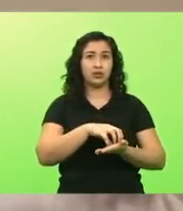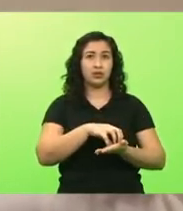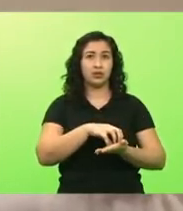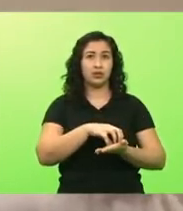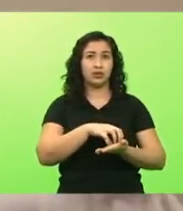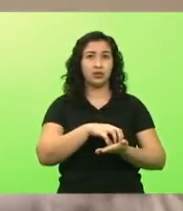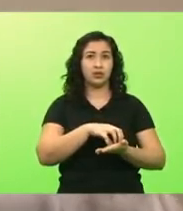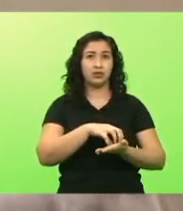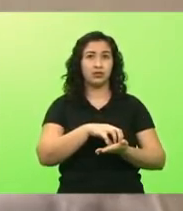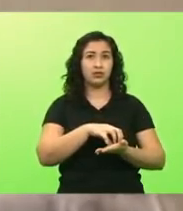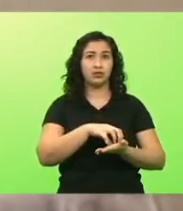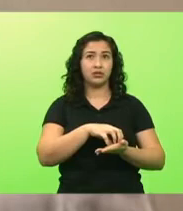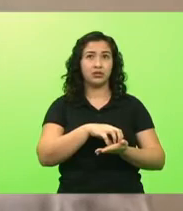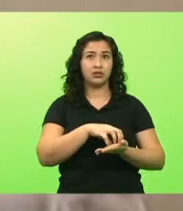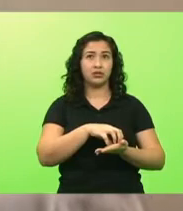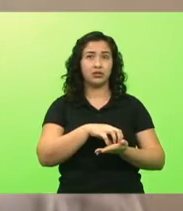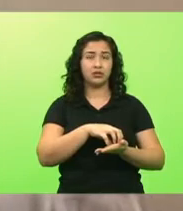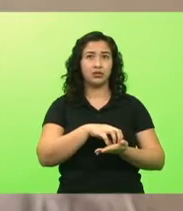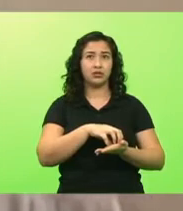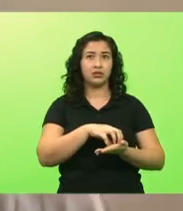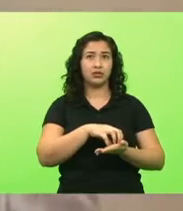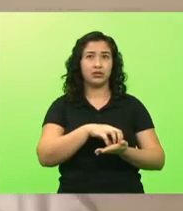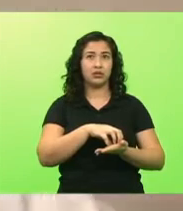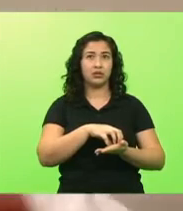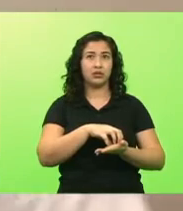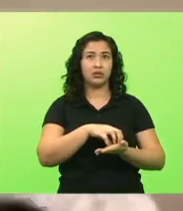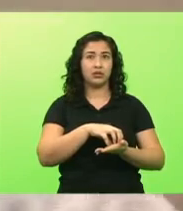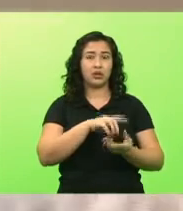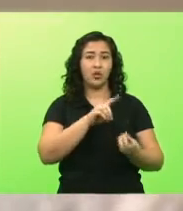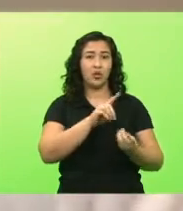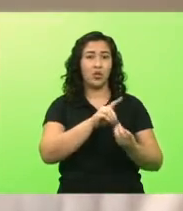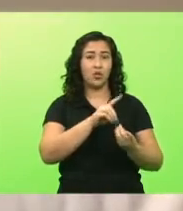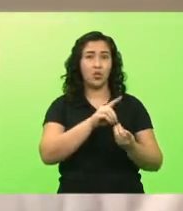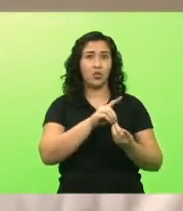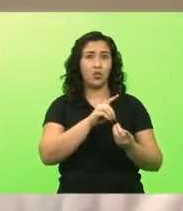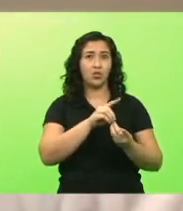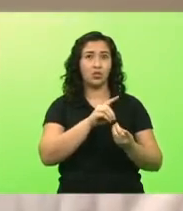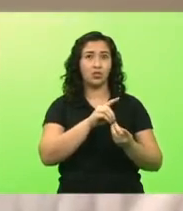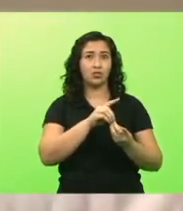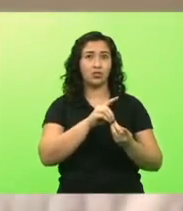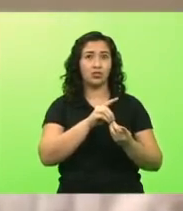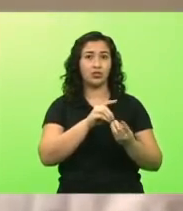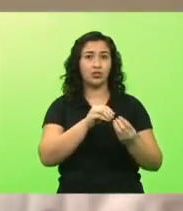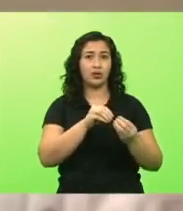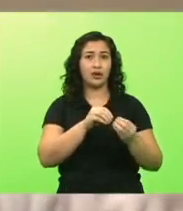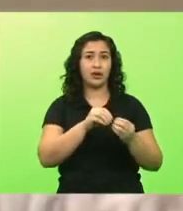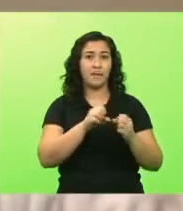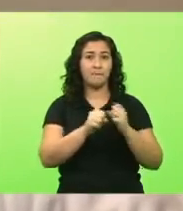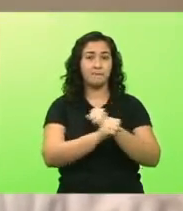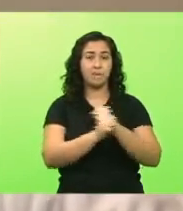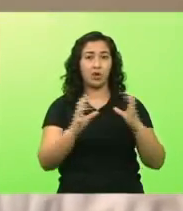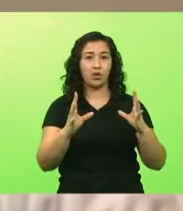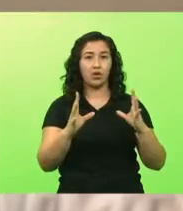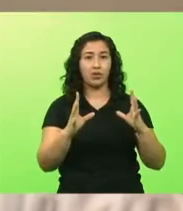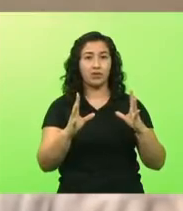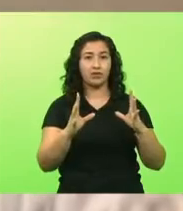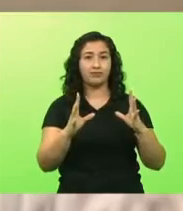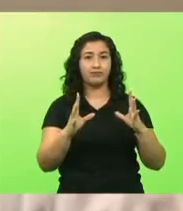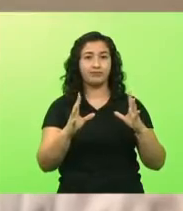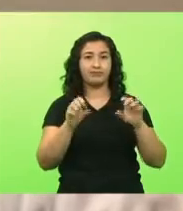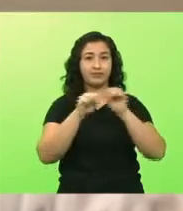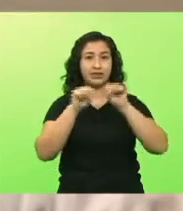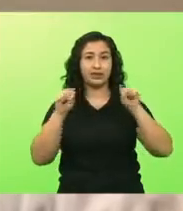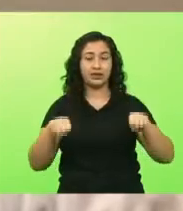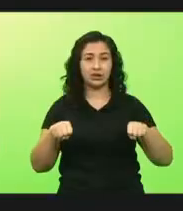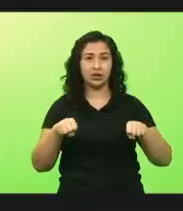de regulação das consultas, dizendo que colapsou o sistema em Joinville. Isso é